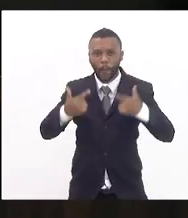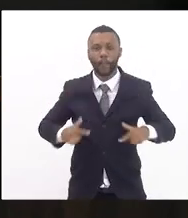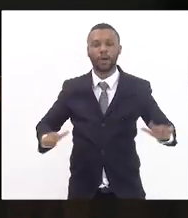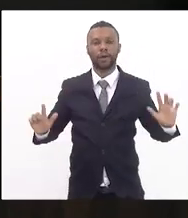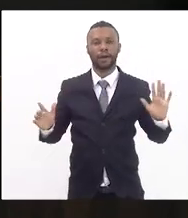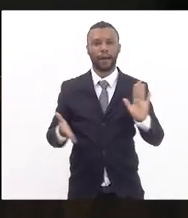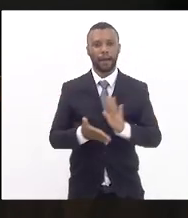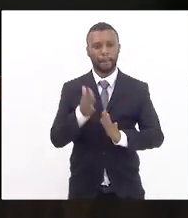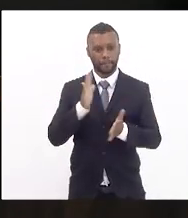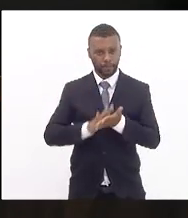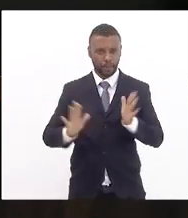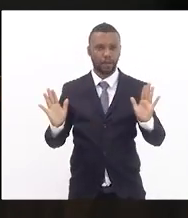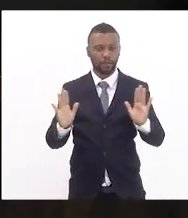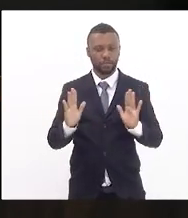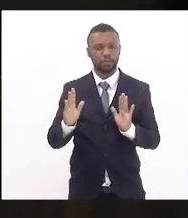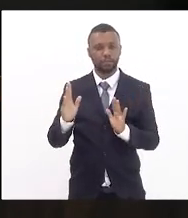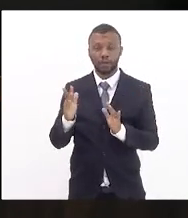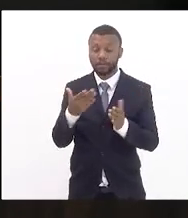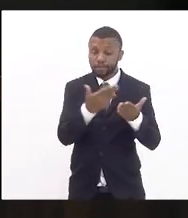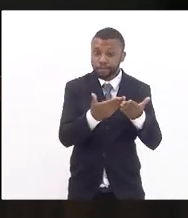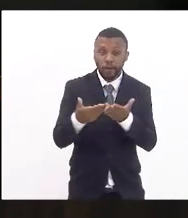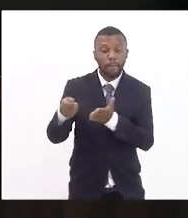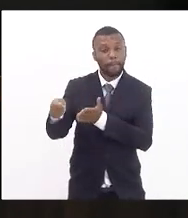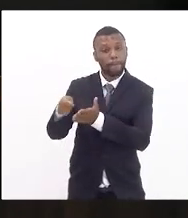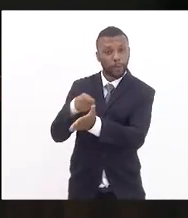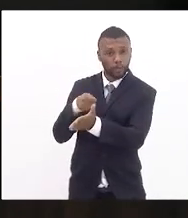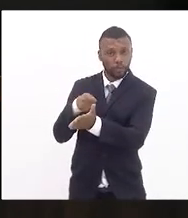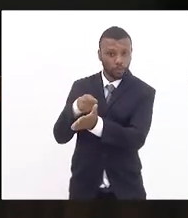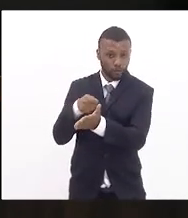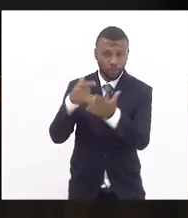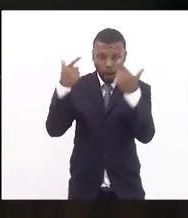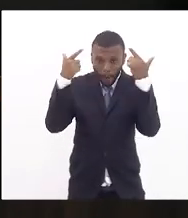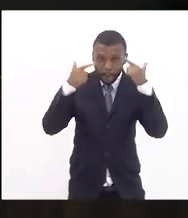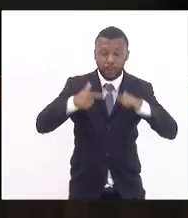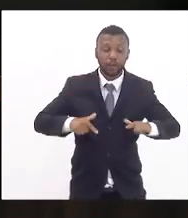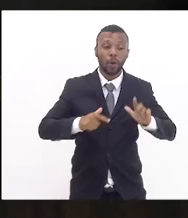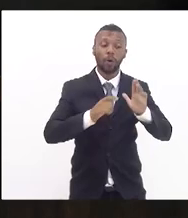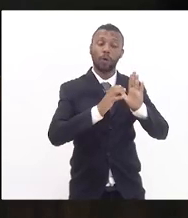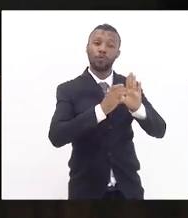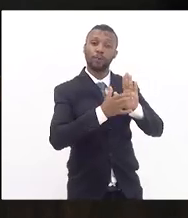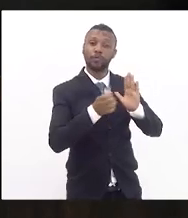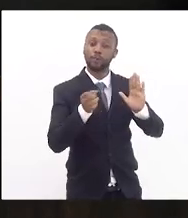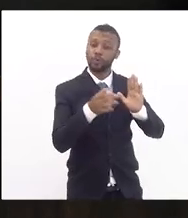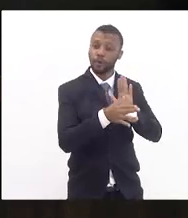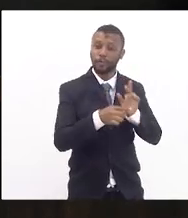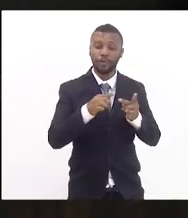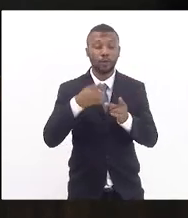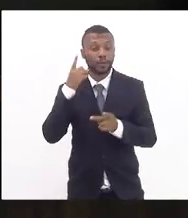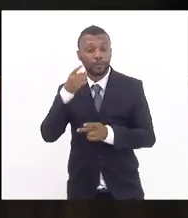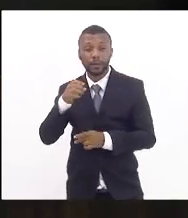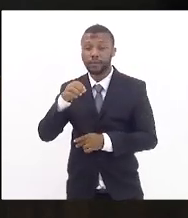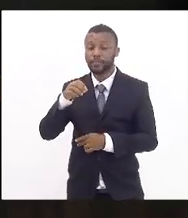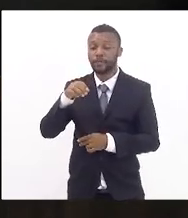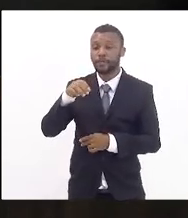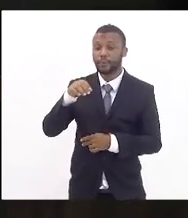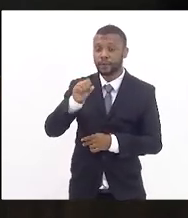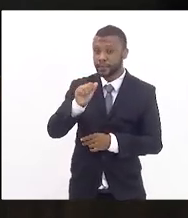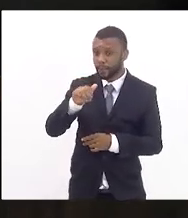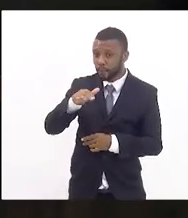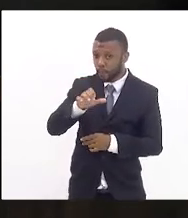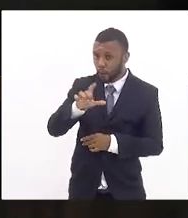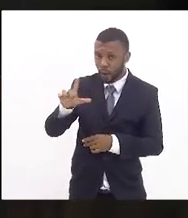Ok. Vai a promulgação com a abstenção do Novo e do deputado Samuel Malafaia. Projeto de resolução